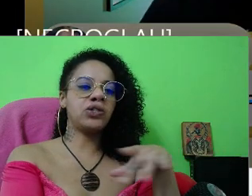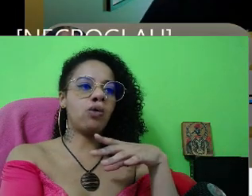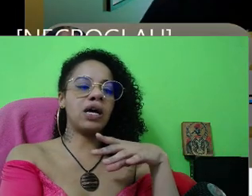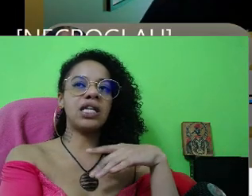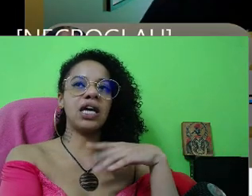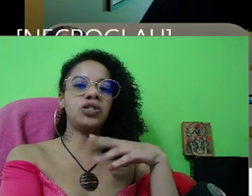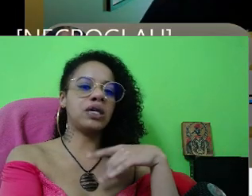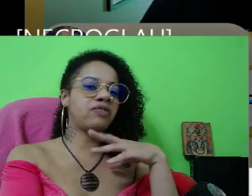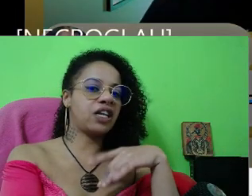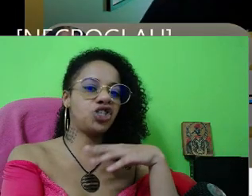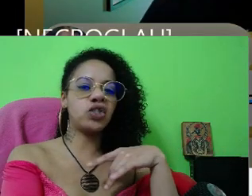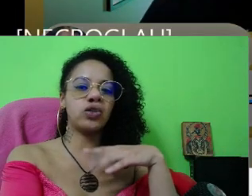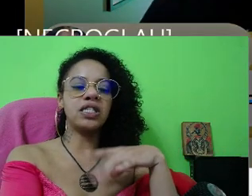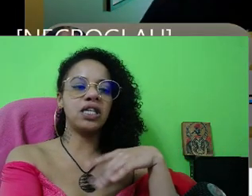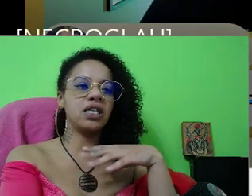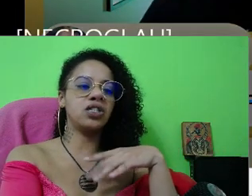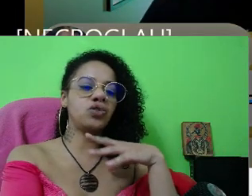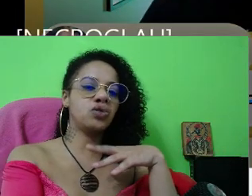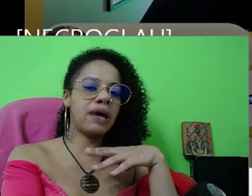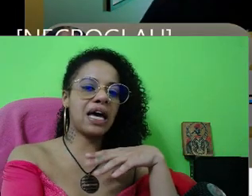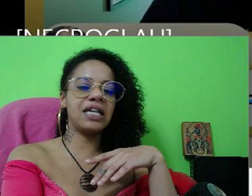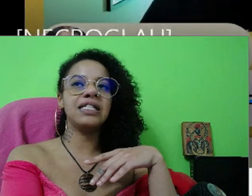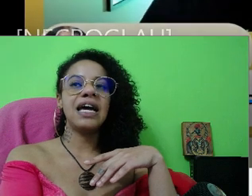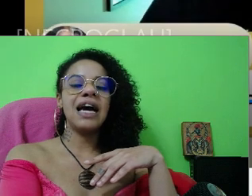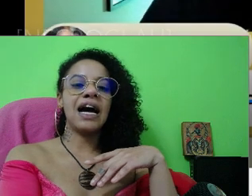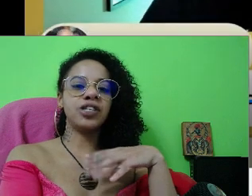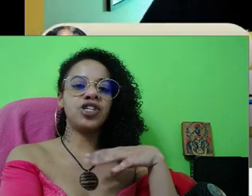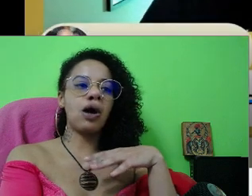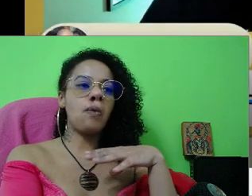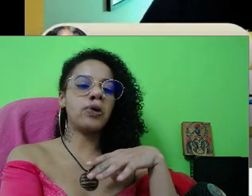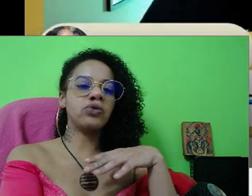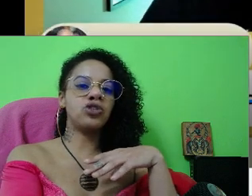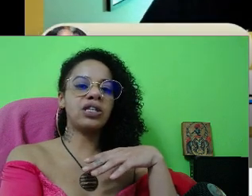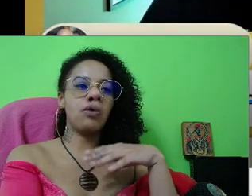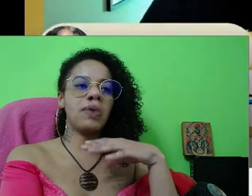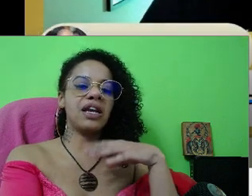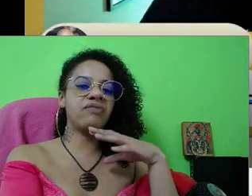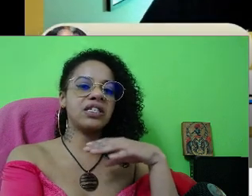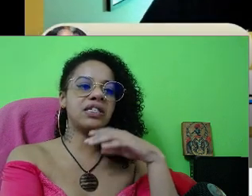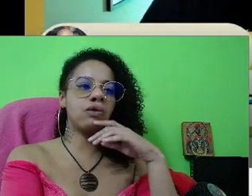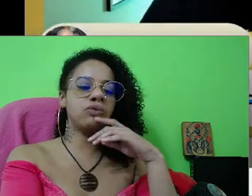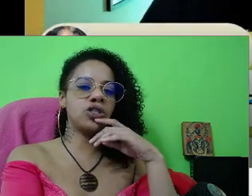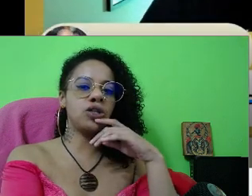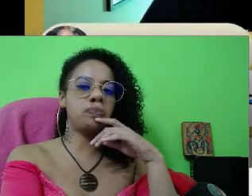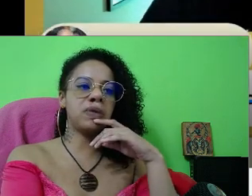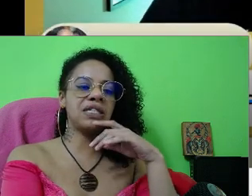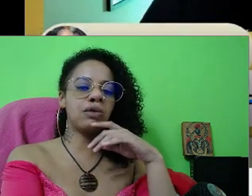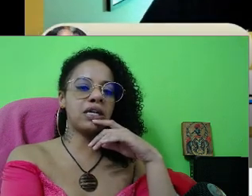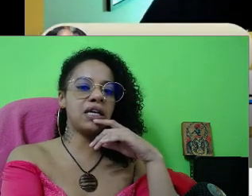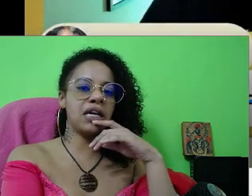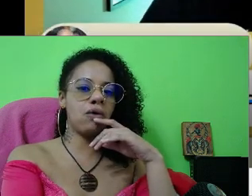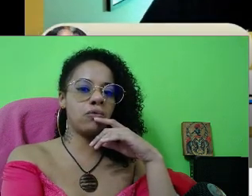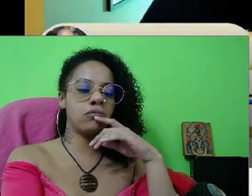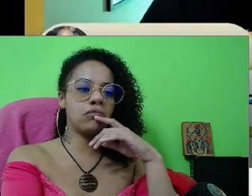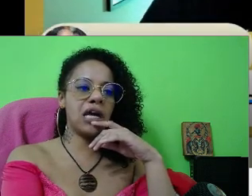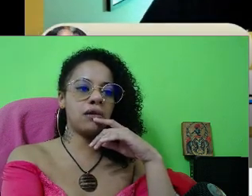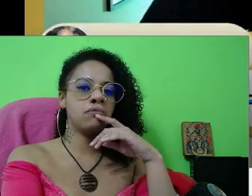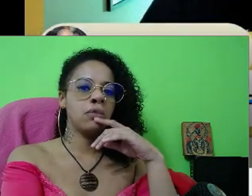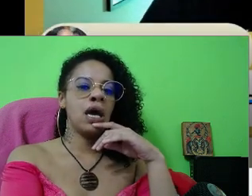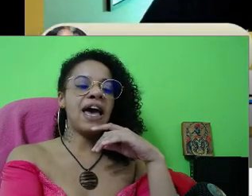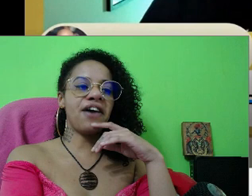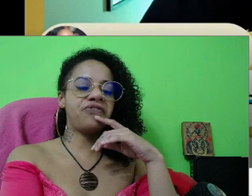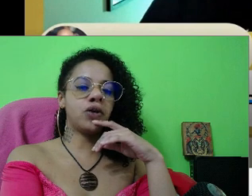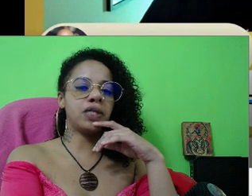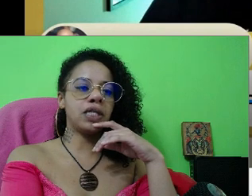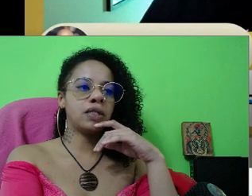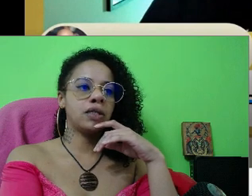tipo a pessoa ter suas falas distorcidas e tudo mais a chegar o ponto de ter uma elevação de pressão arterial né